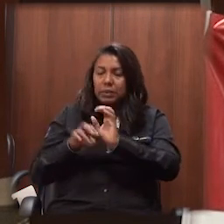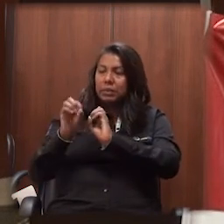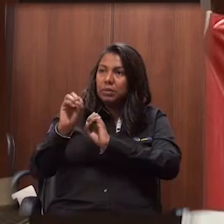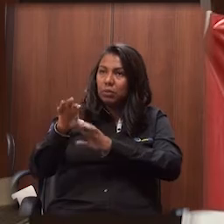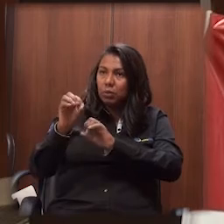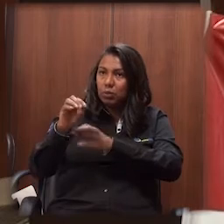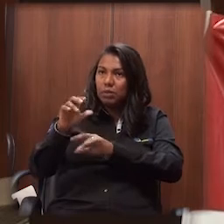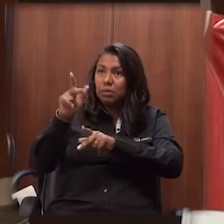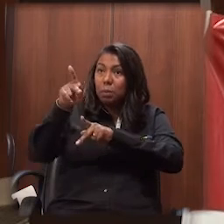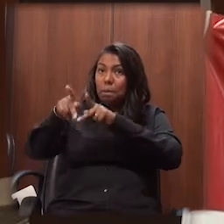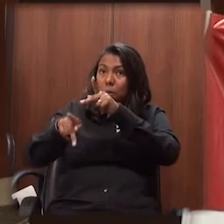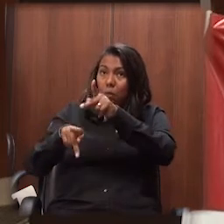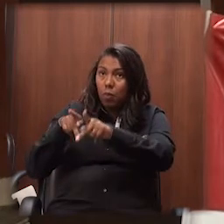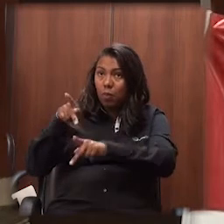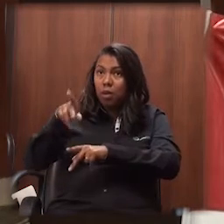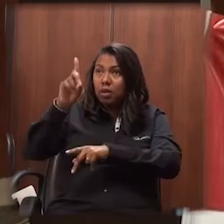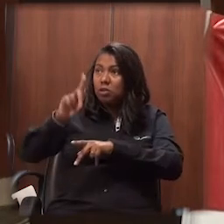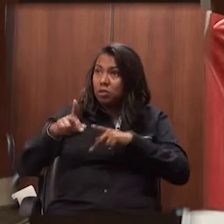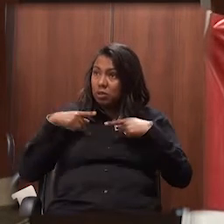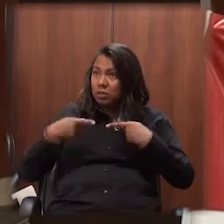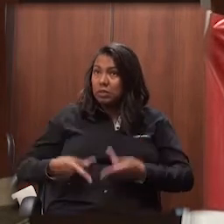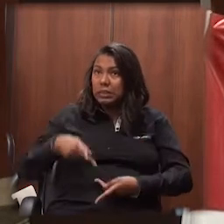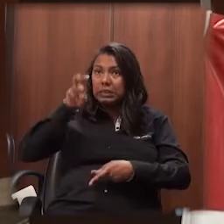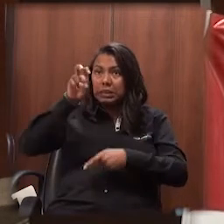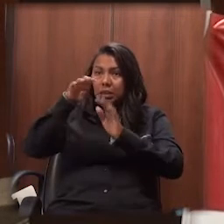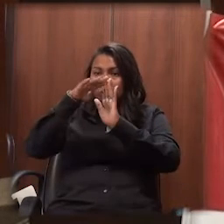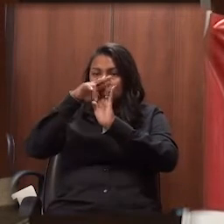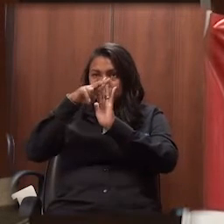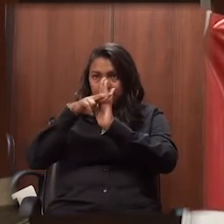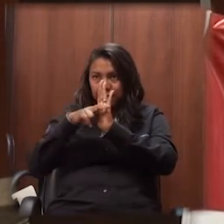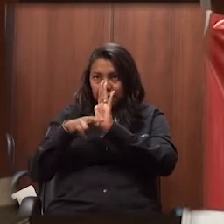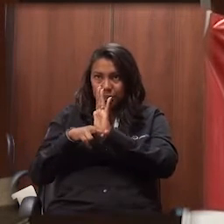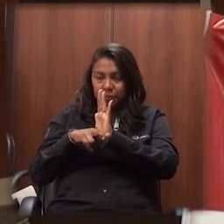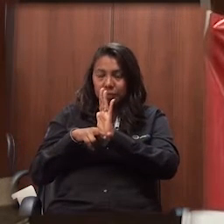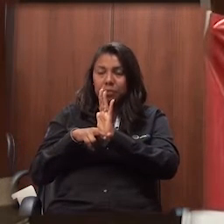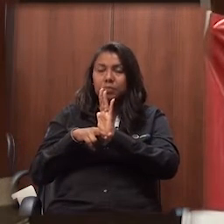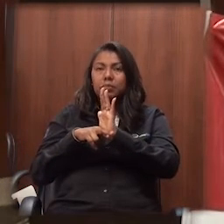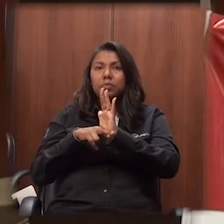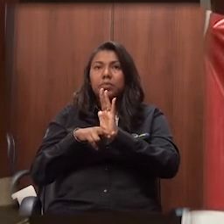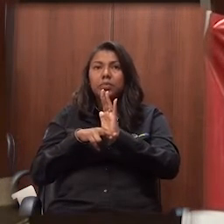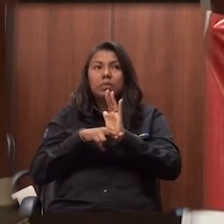educação popular em direitos humanos tem 5 diretrizes, a